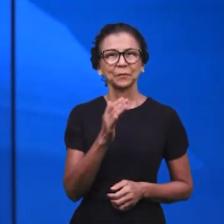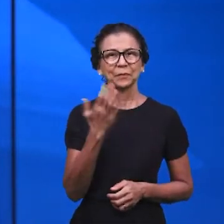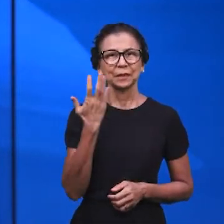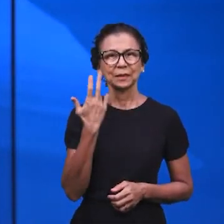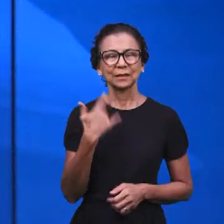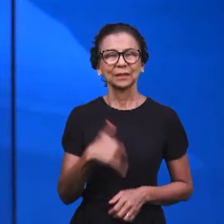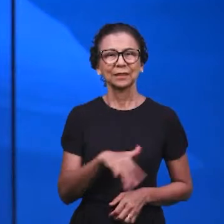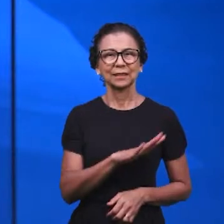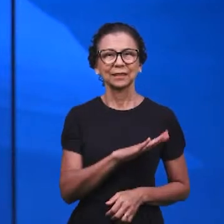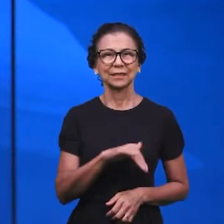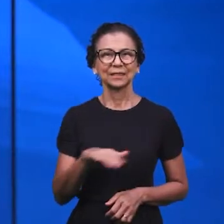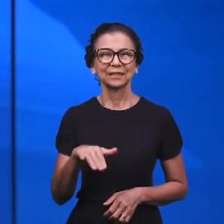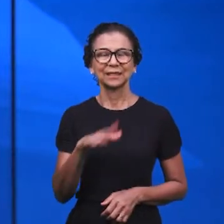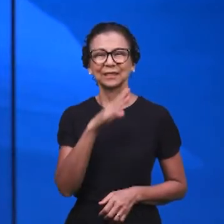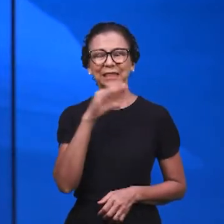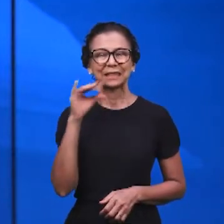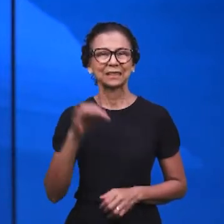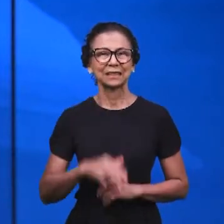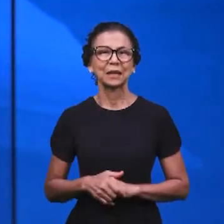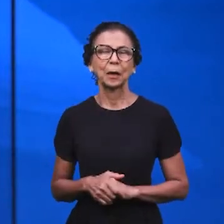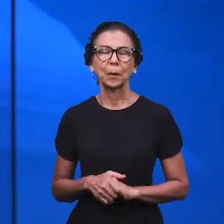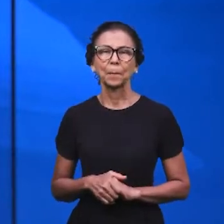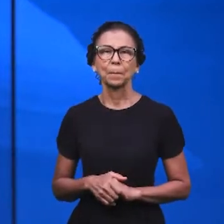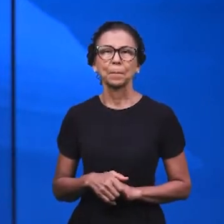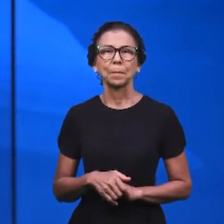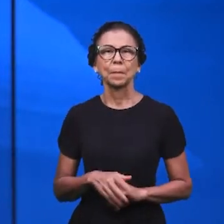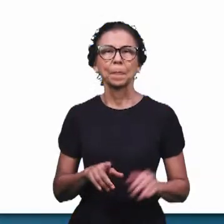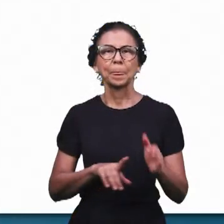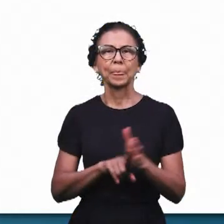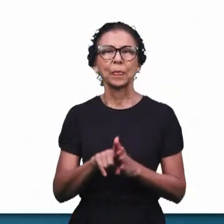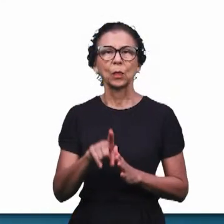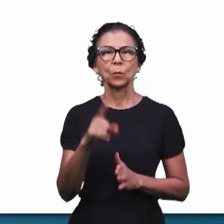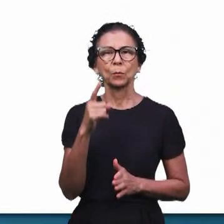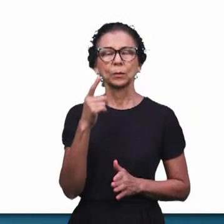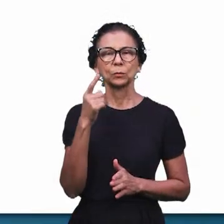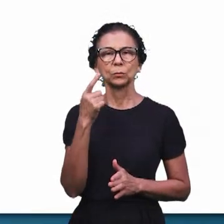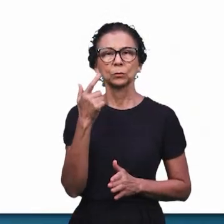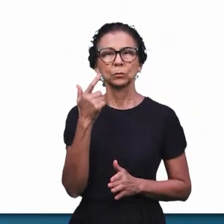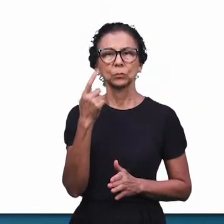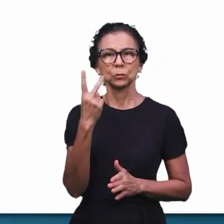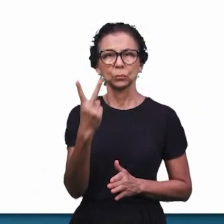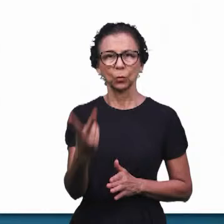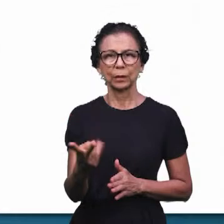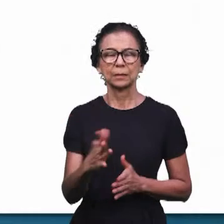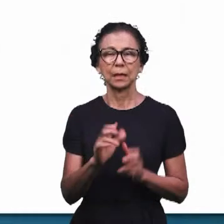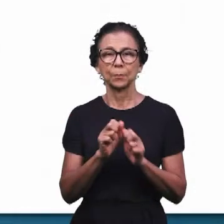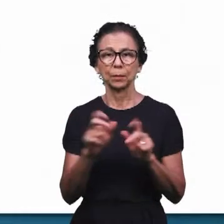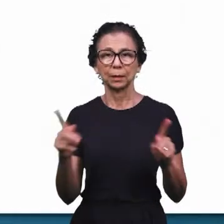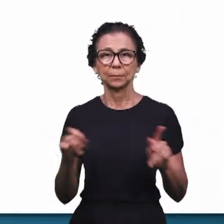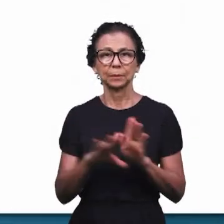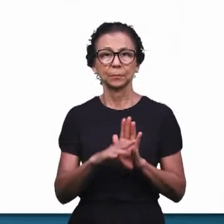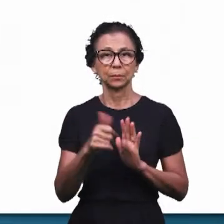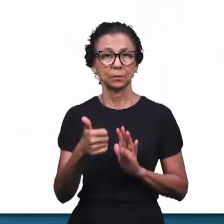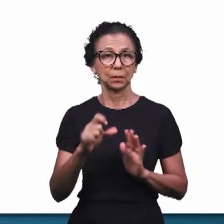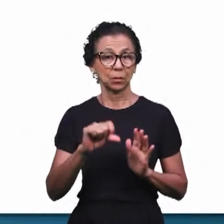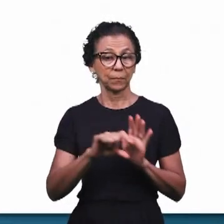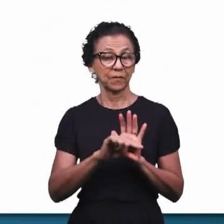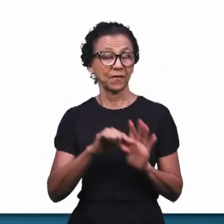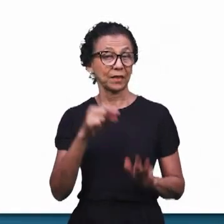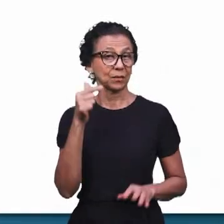intermediárias e adolescentes. E a pergunta número 2, ela diz assim: lendo Apocalipse capítulo 19, verso